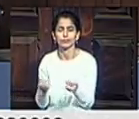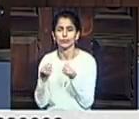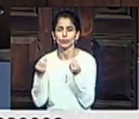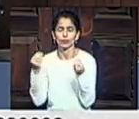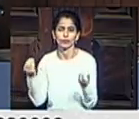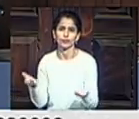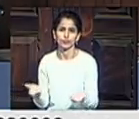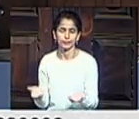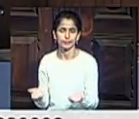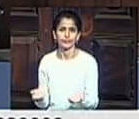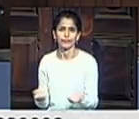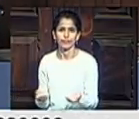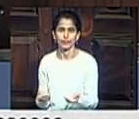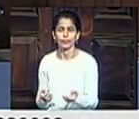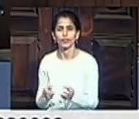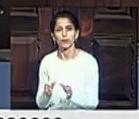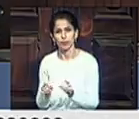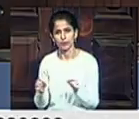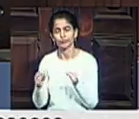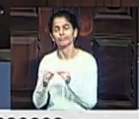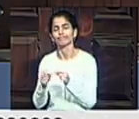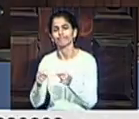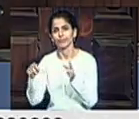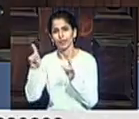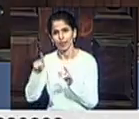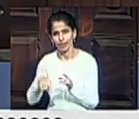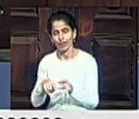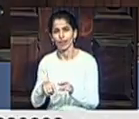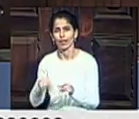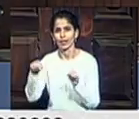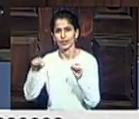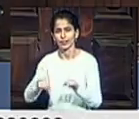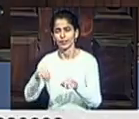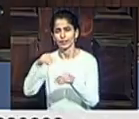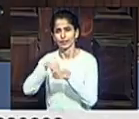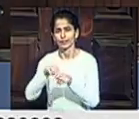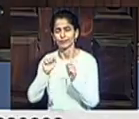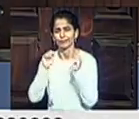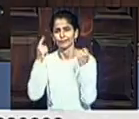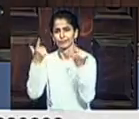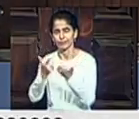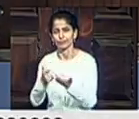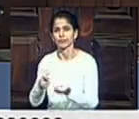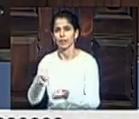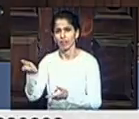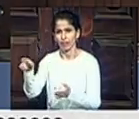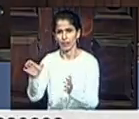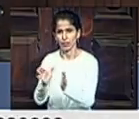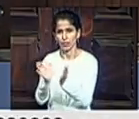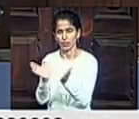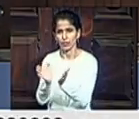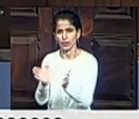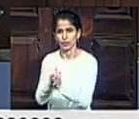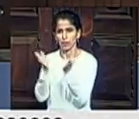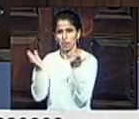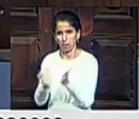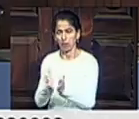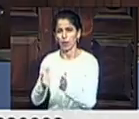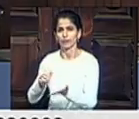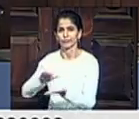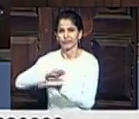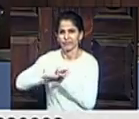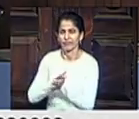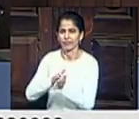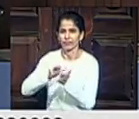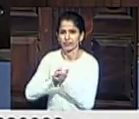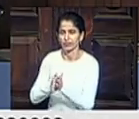Infelizmente, é isso que está em jogo aqui dentro dessa casa. É taxar os mais pobres, é taxar aqueles que não têm de